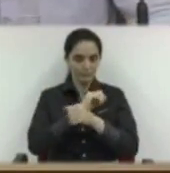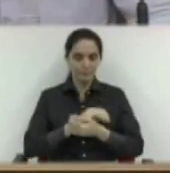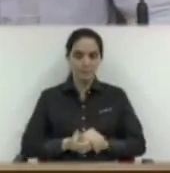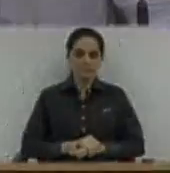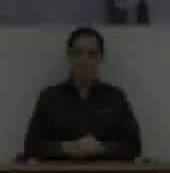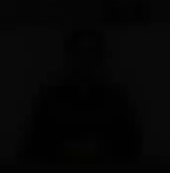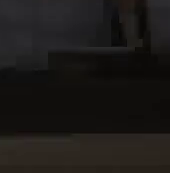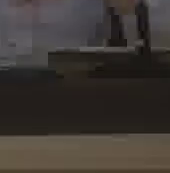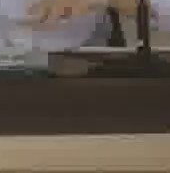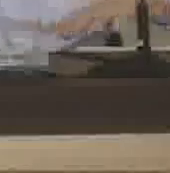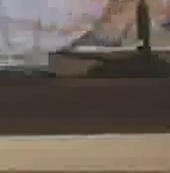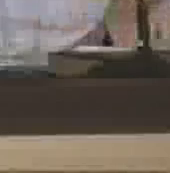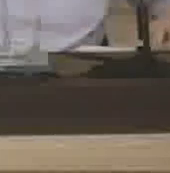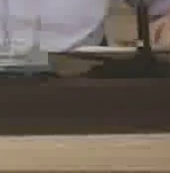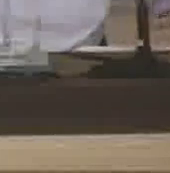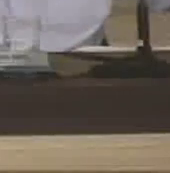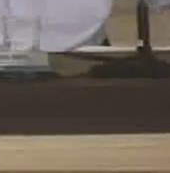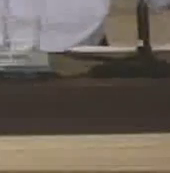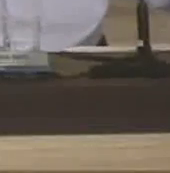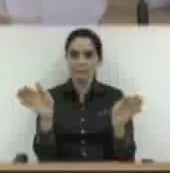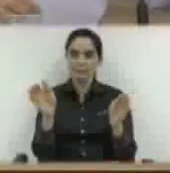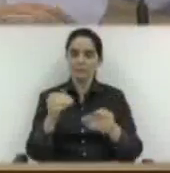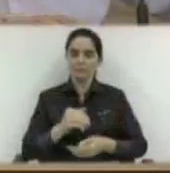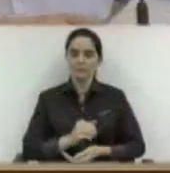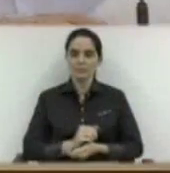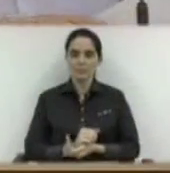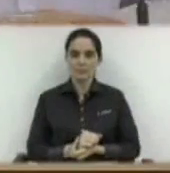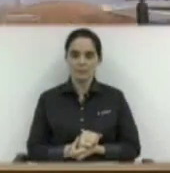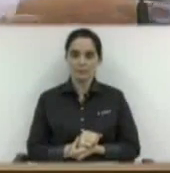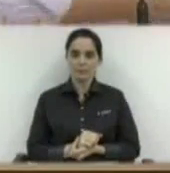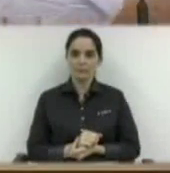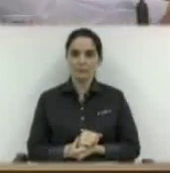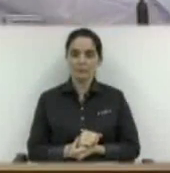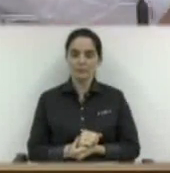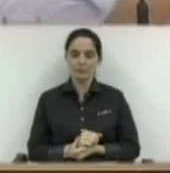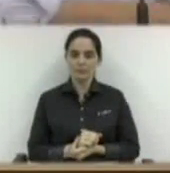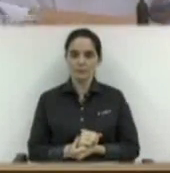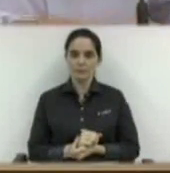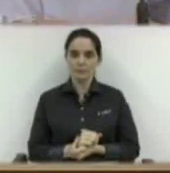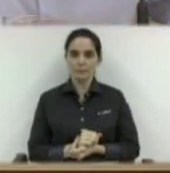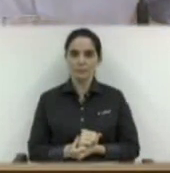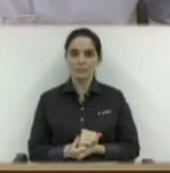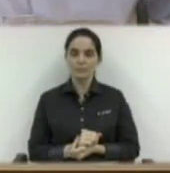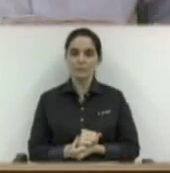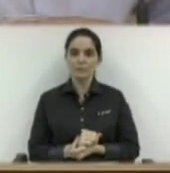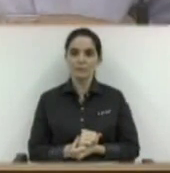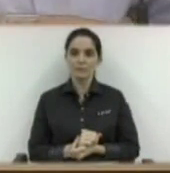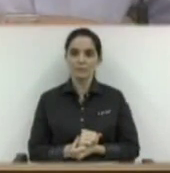Está reaberta.